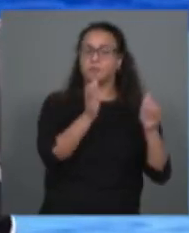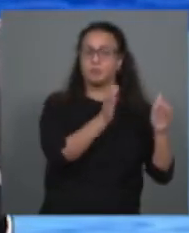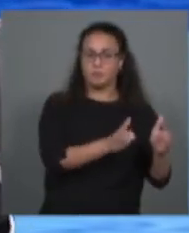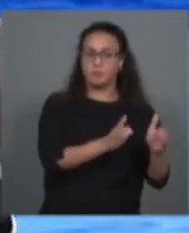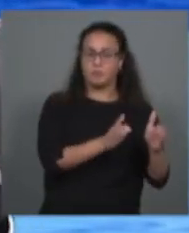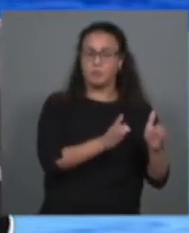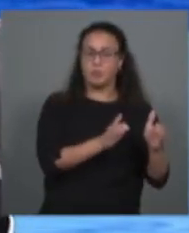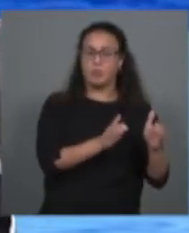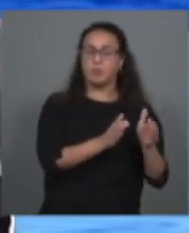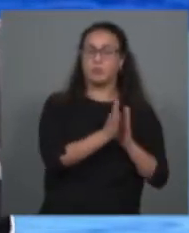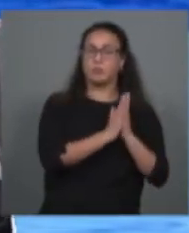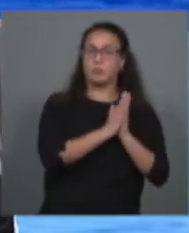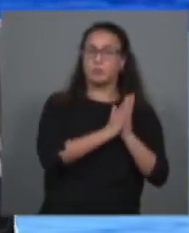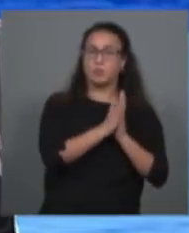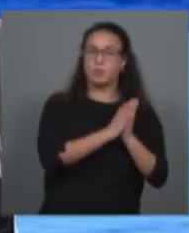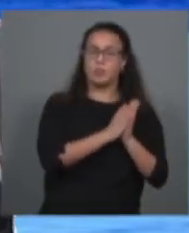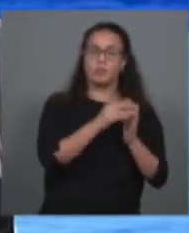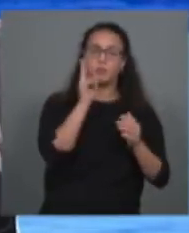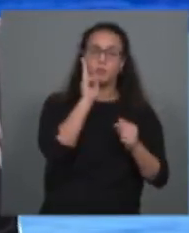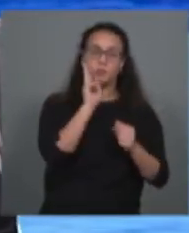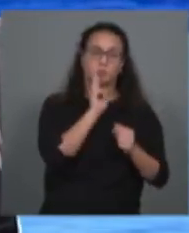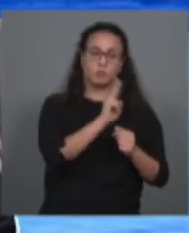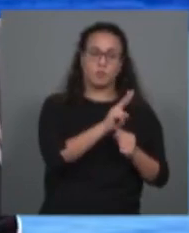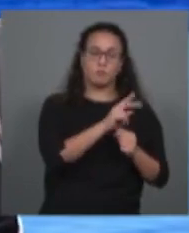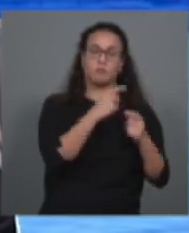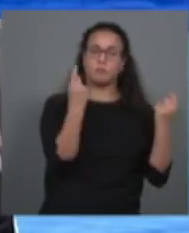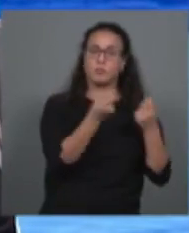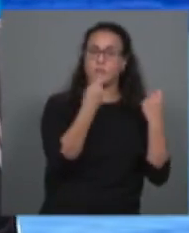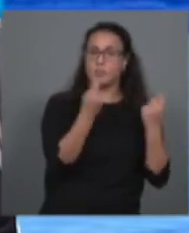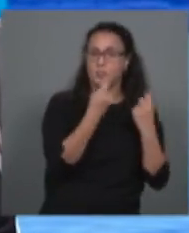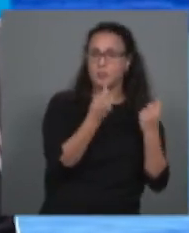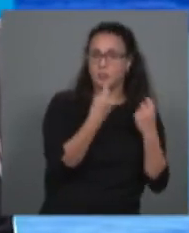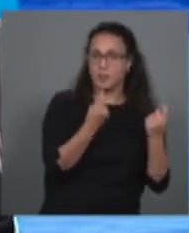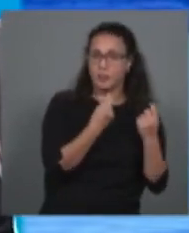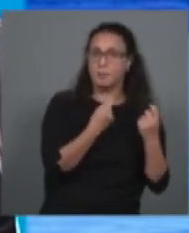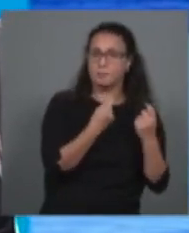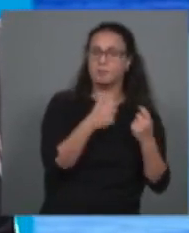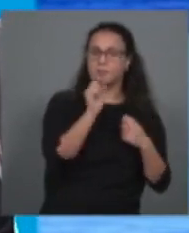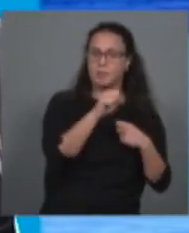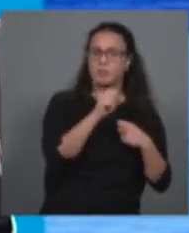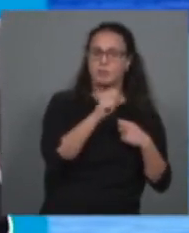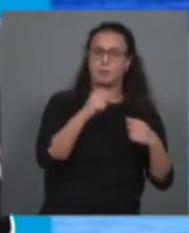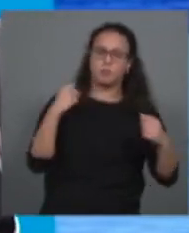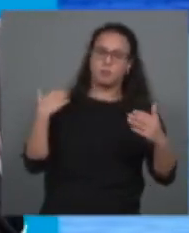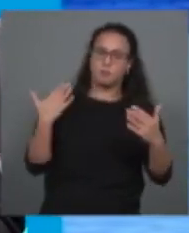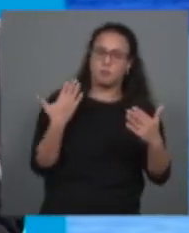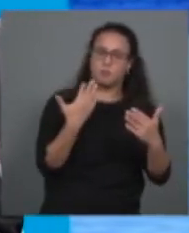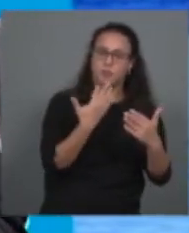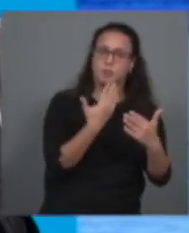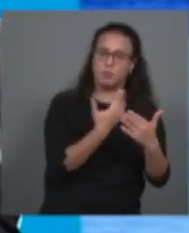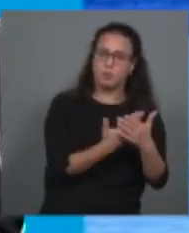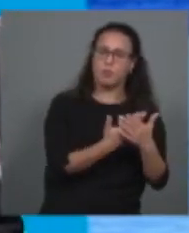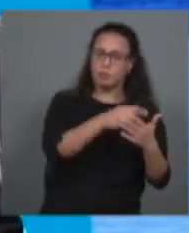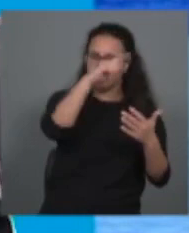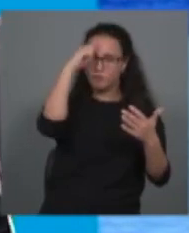de ver aquilo que já se fez. Sim. E é preciso às vezes celebrar também isso, não é? Celebrar e perceber que fez-se um longo caminho. Mas também